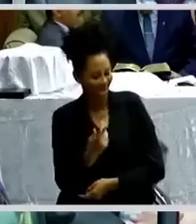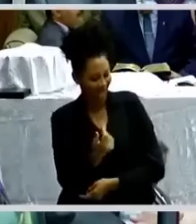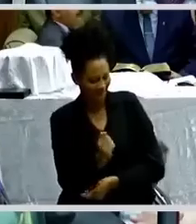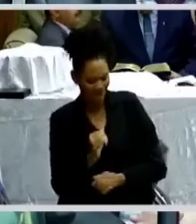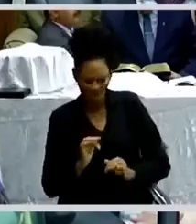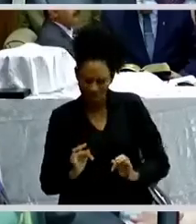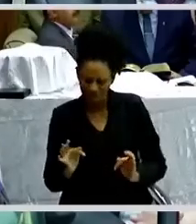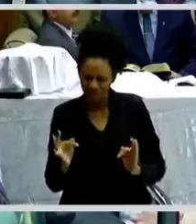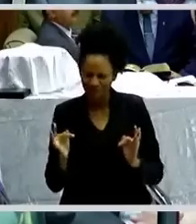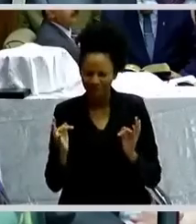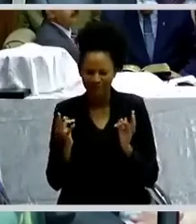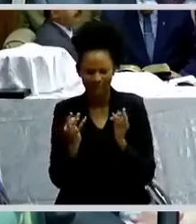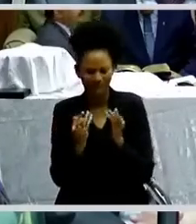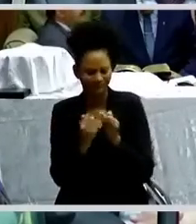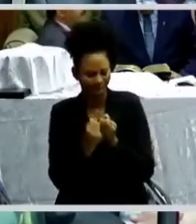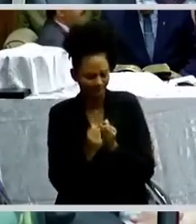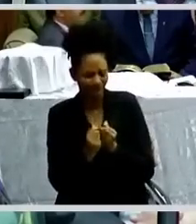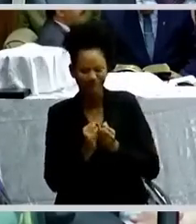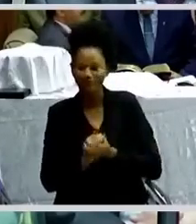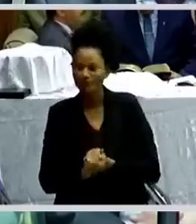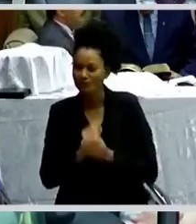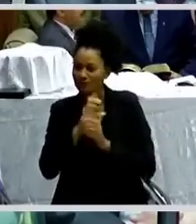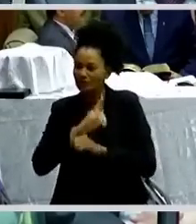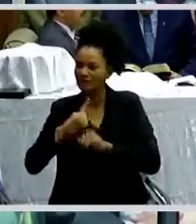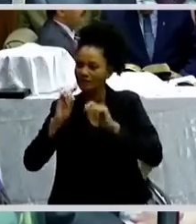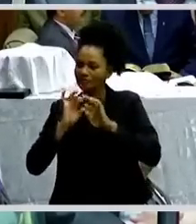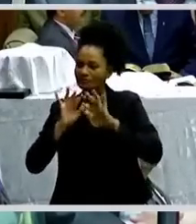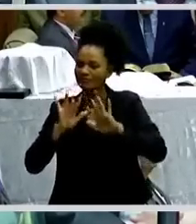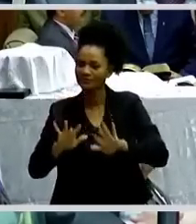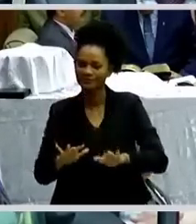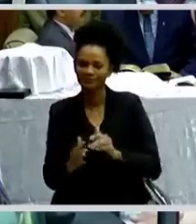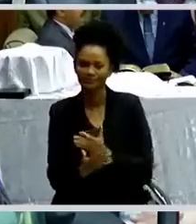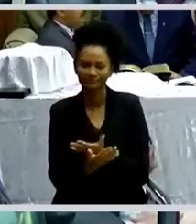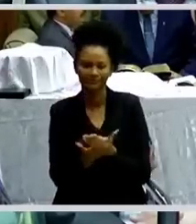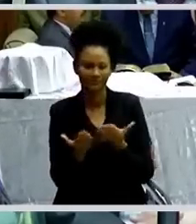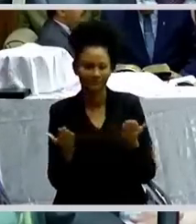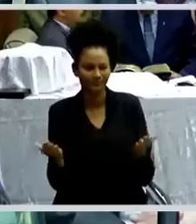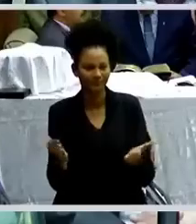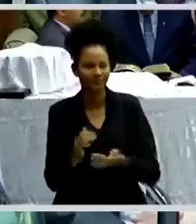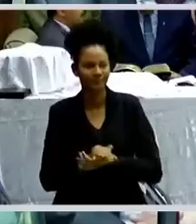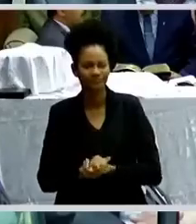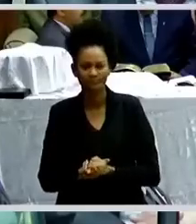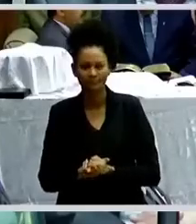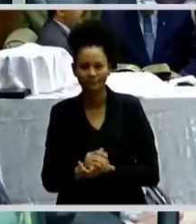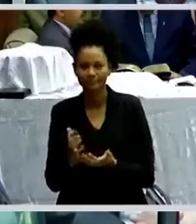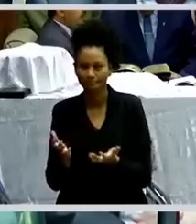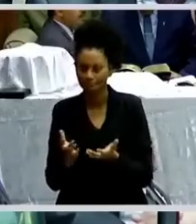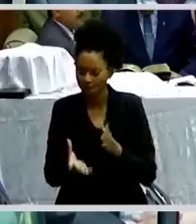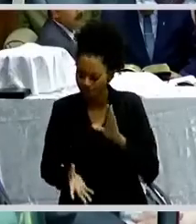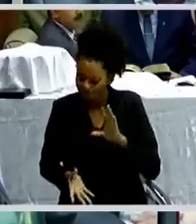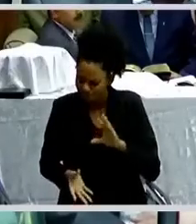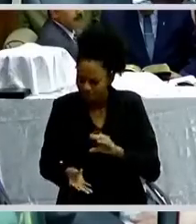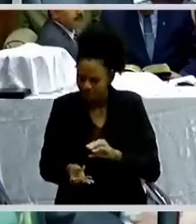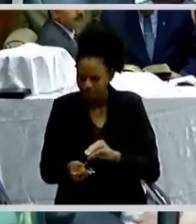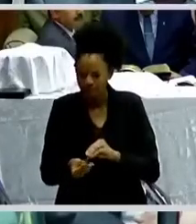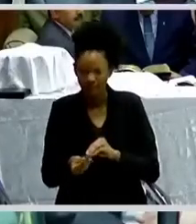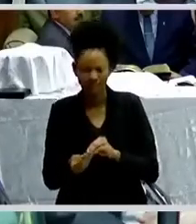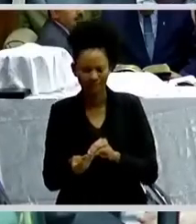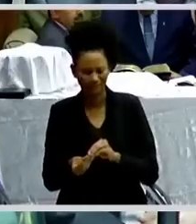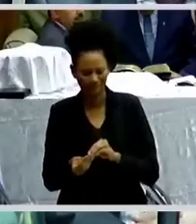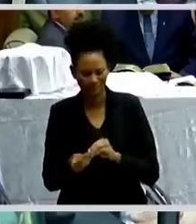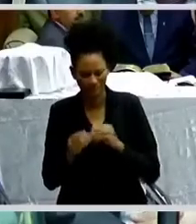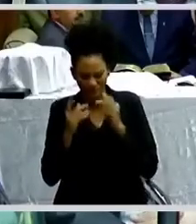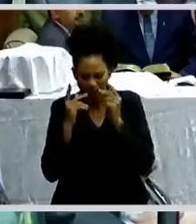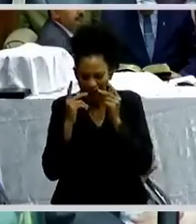obreiros e a igreja. Deus abençoe a todos. Queridos, quero ser bem sucinto, mas trazer uma